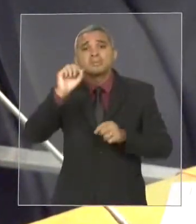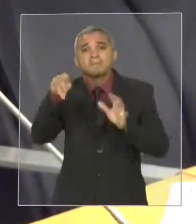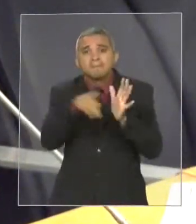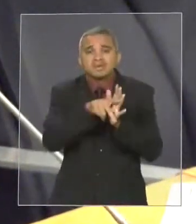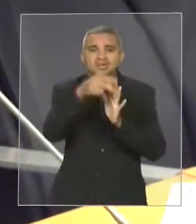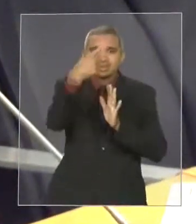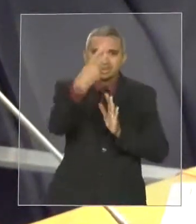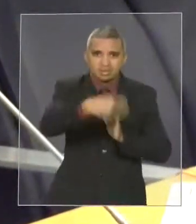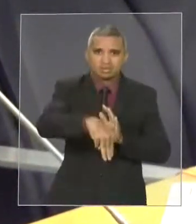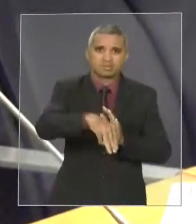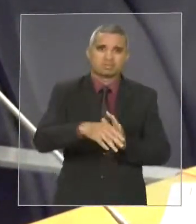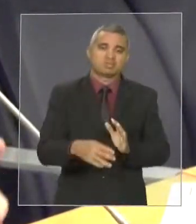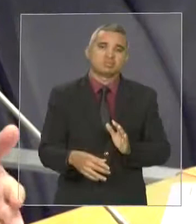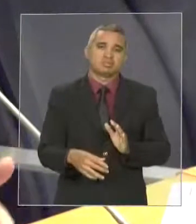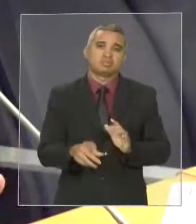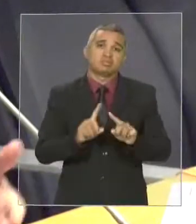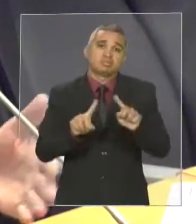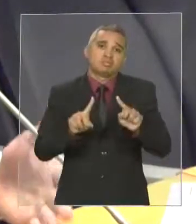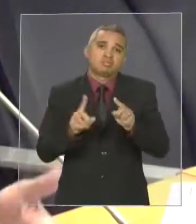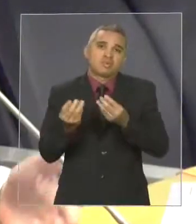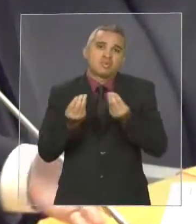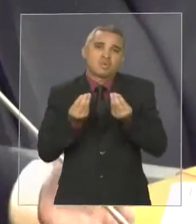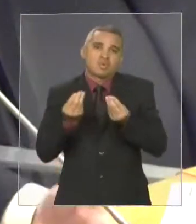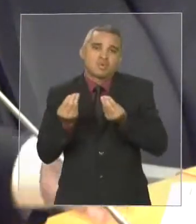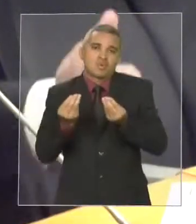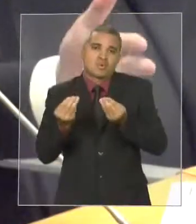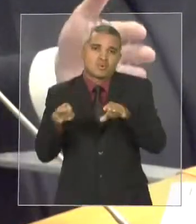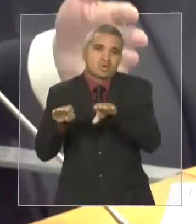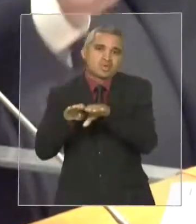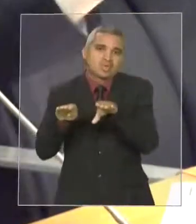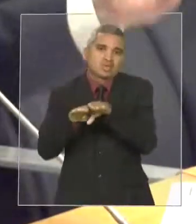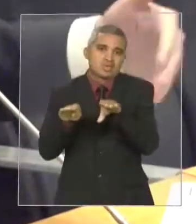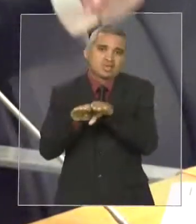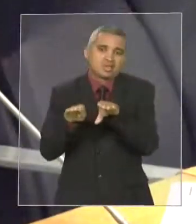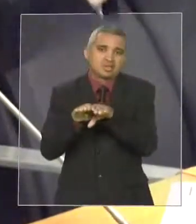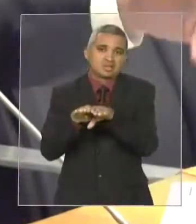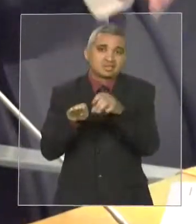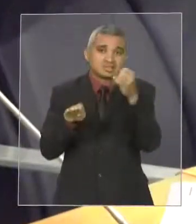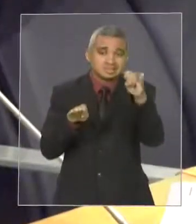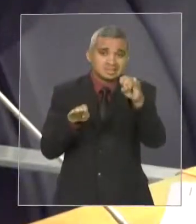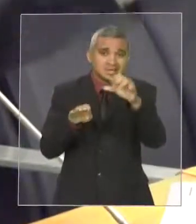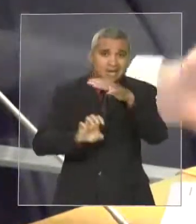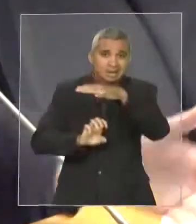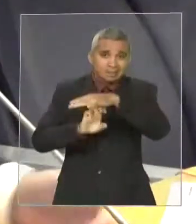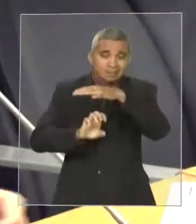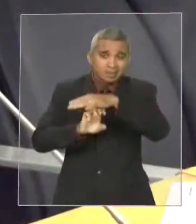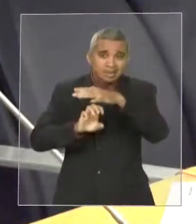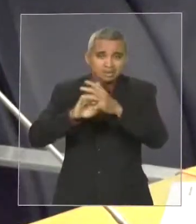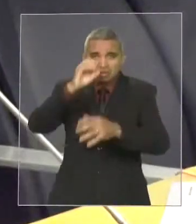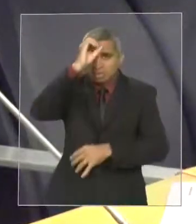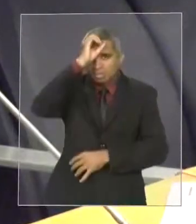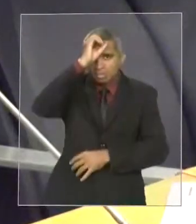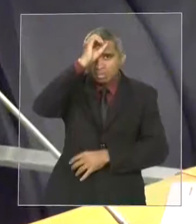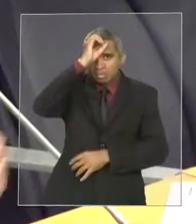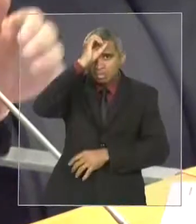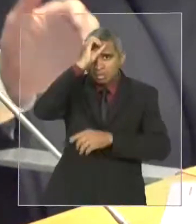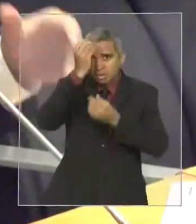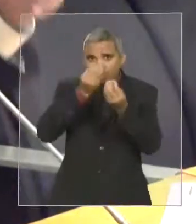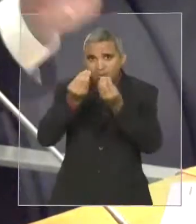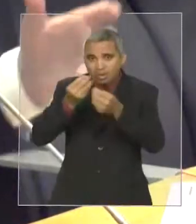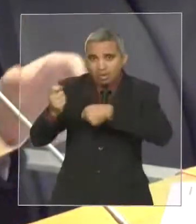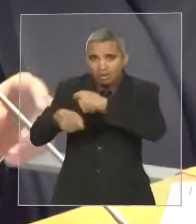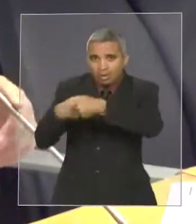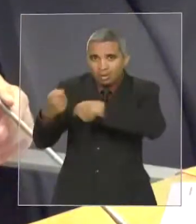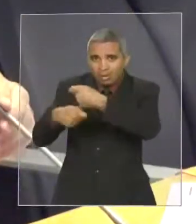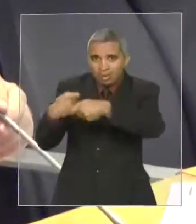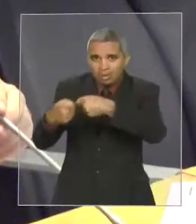é, como vai ser a igualdade de chances que ela vai ter se ela não teve nem conhecimento do que foi negociado? Como é que vai